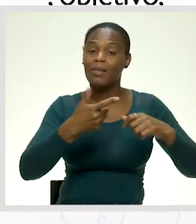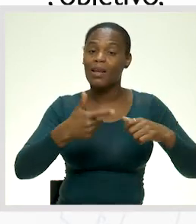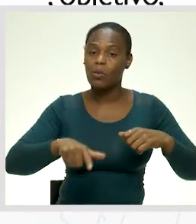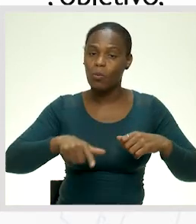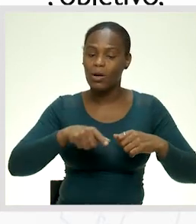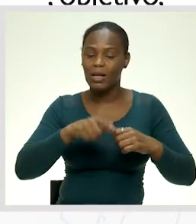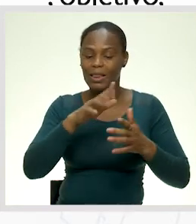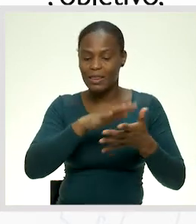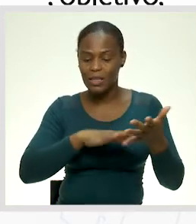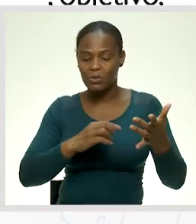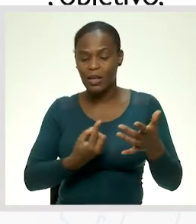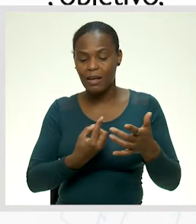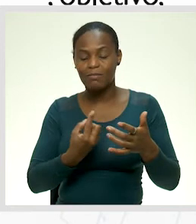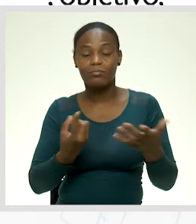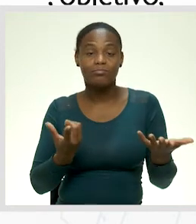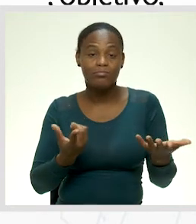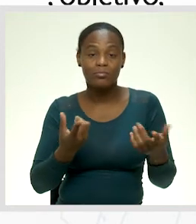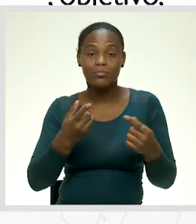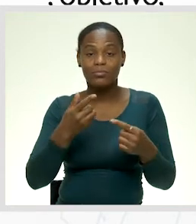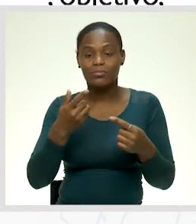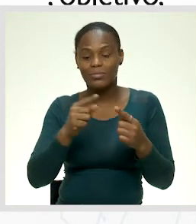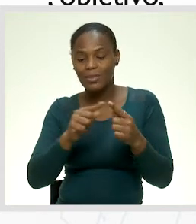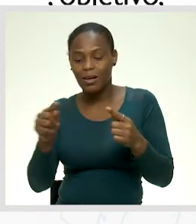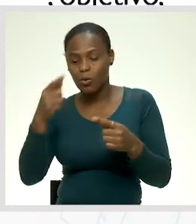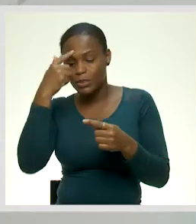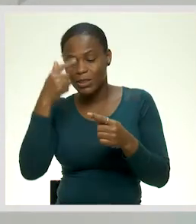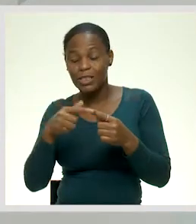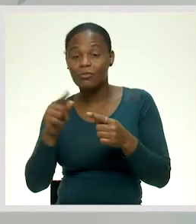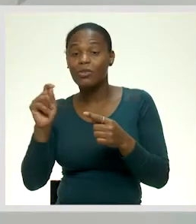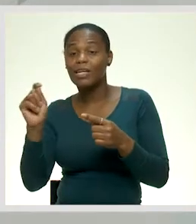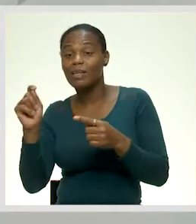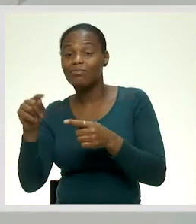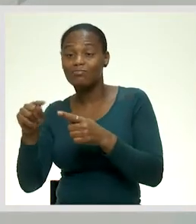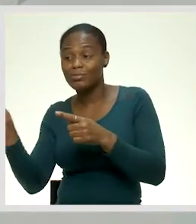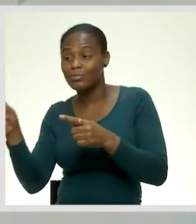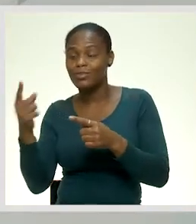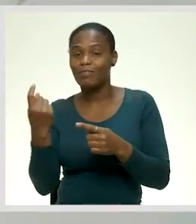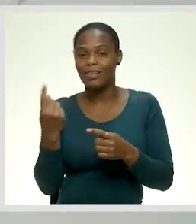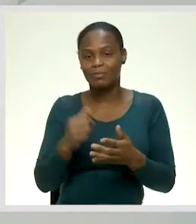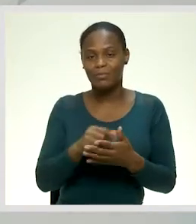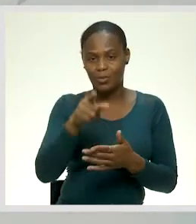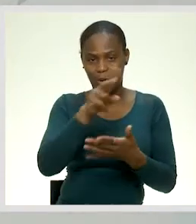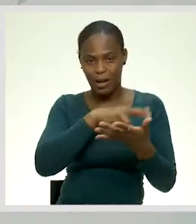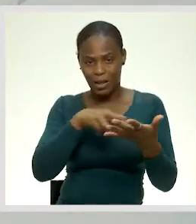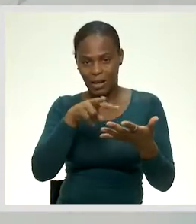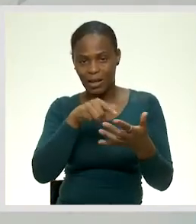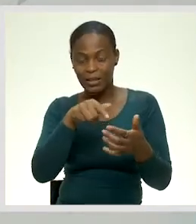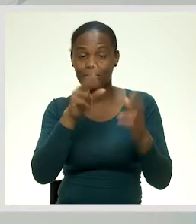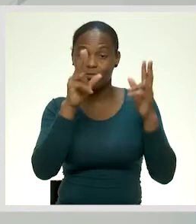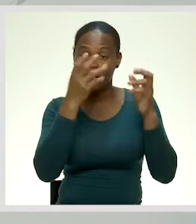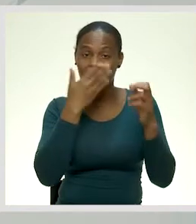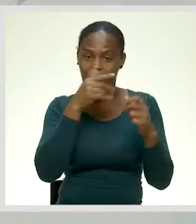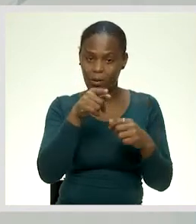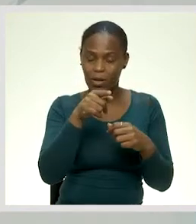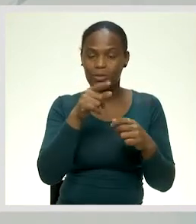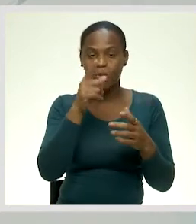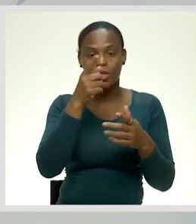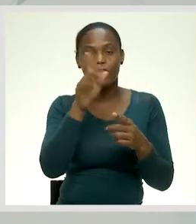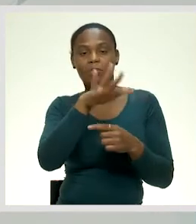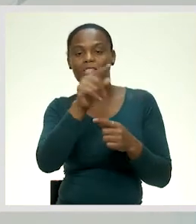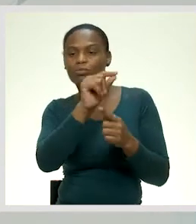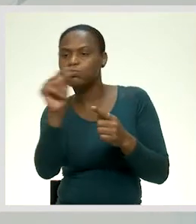ser objetivo e, portanto, vocês vão ler e, de acordo com o conteúdo, completar os espaços